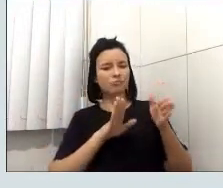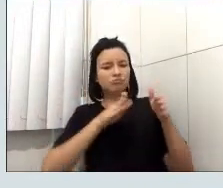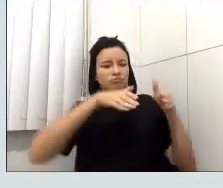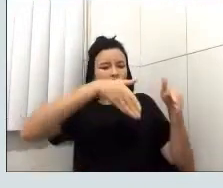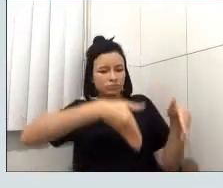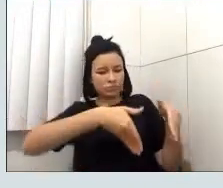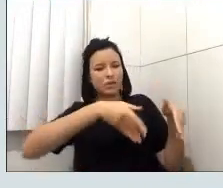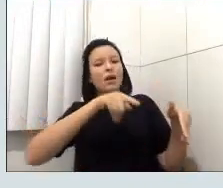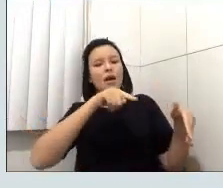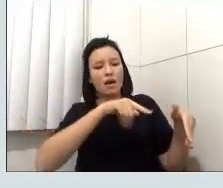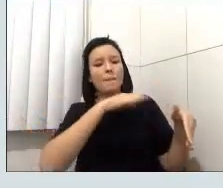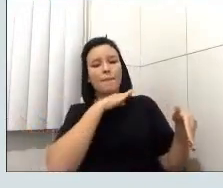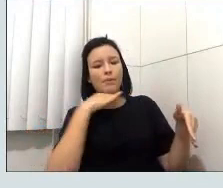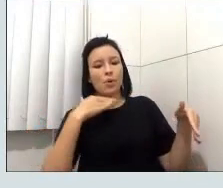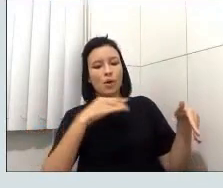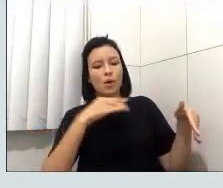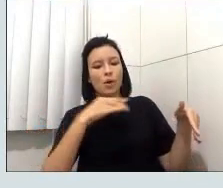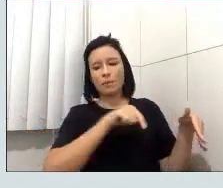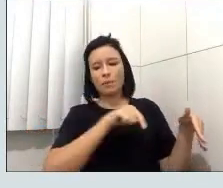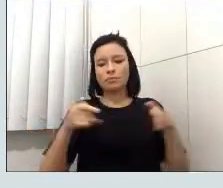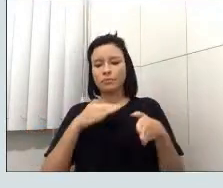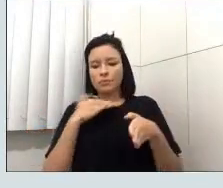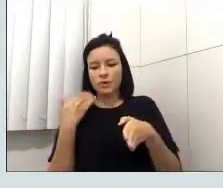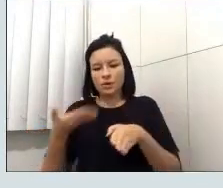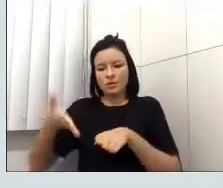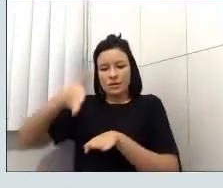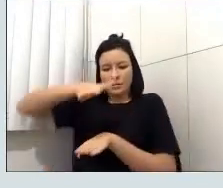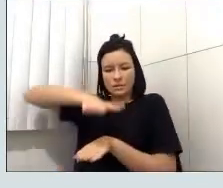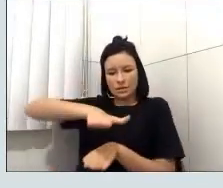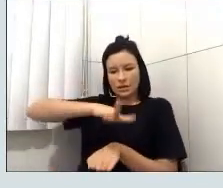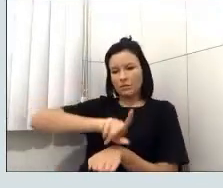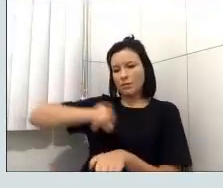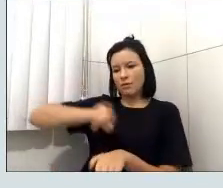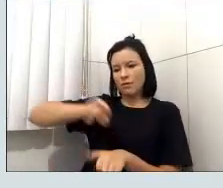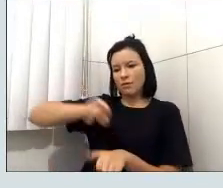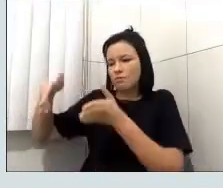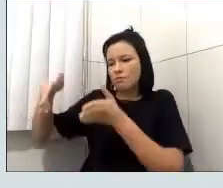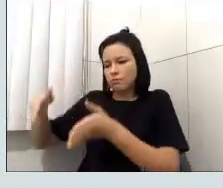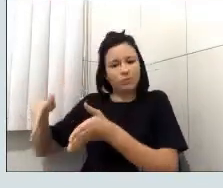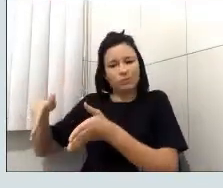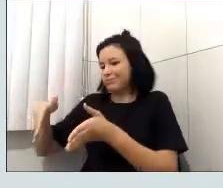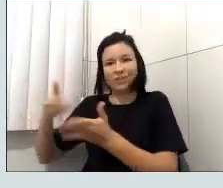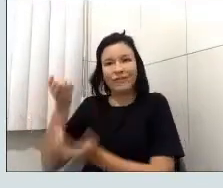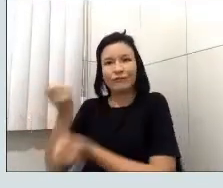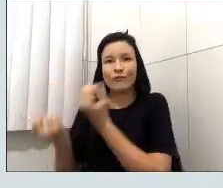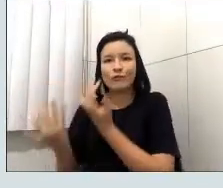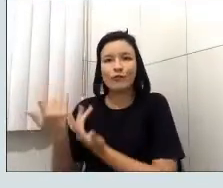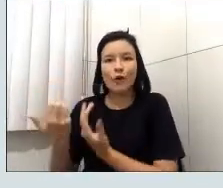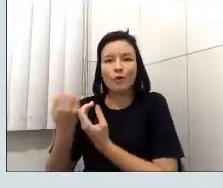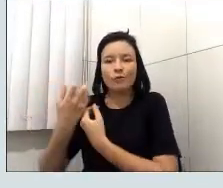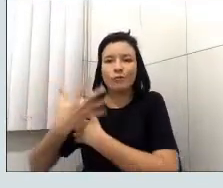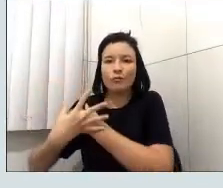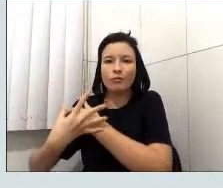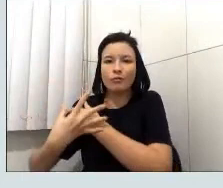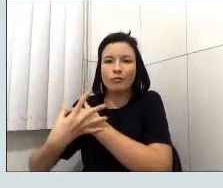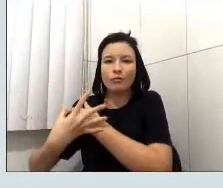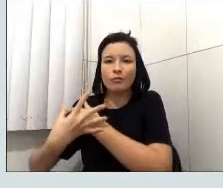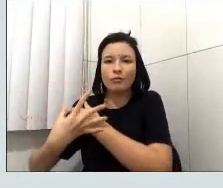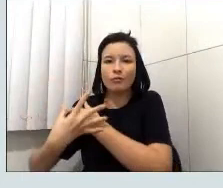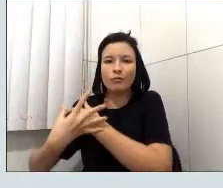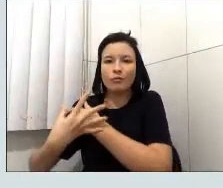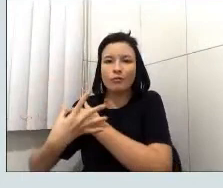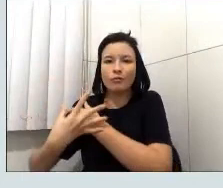vestígios sobre os mortos que vão mostrar também os tempos diferentes aí relacionados ao sítio arqueológico de